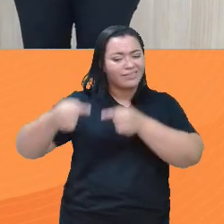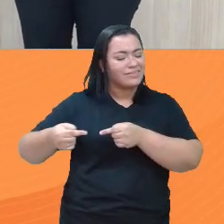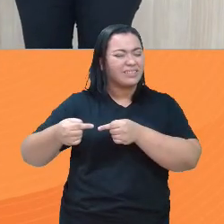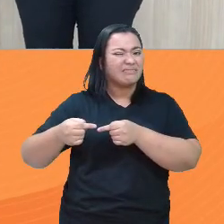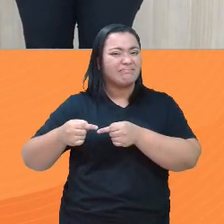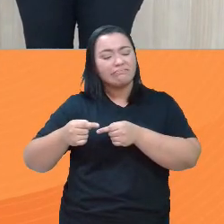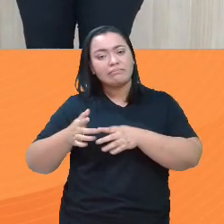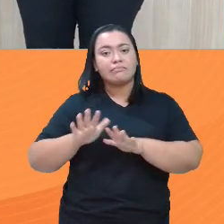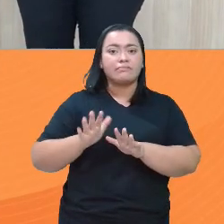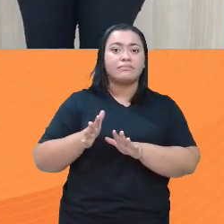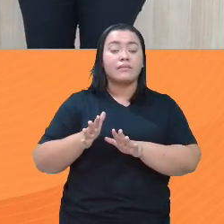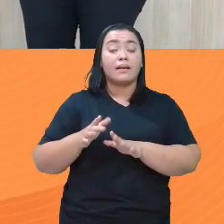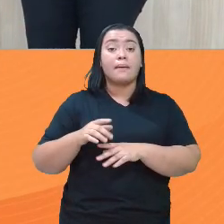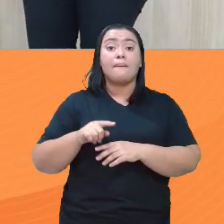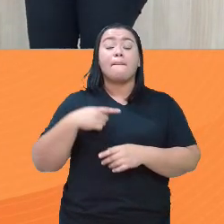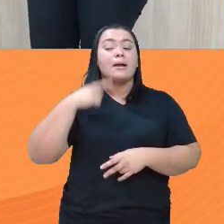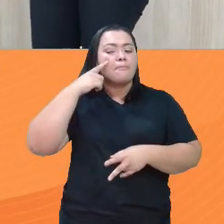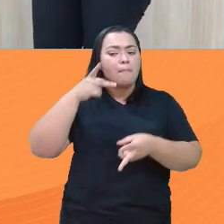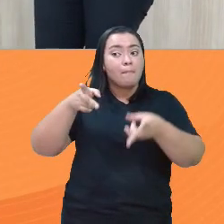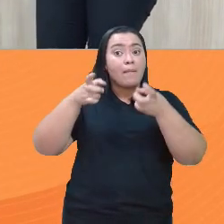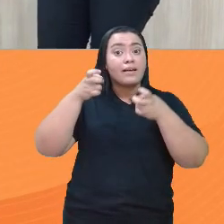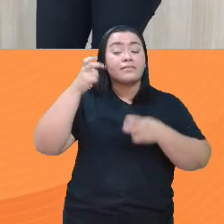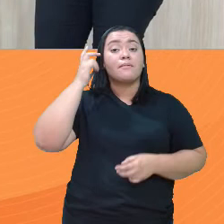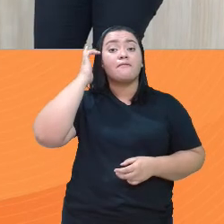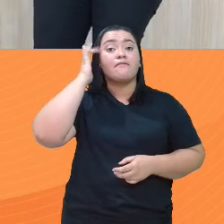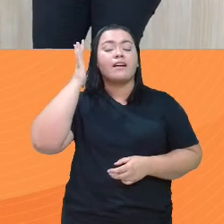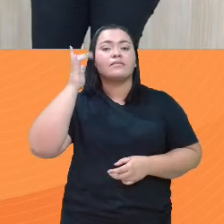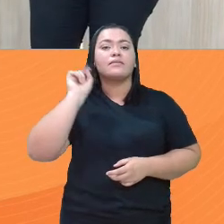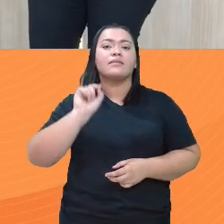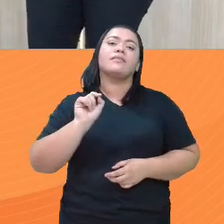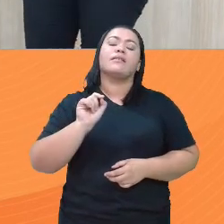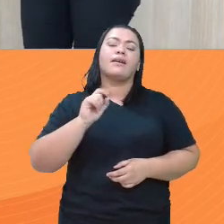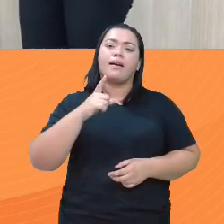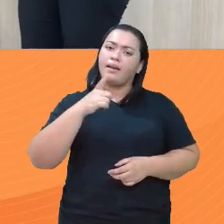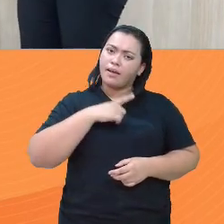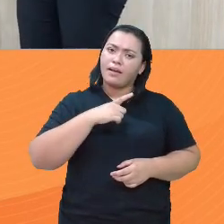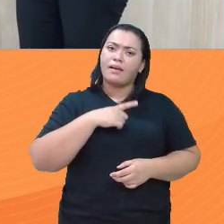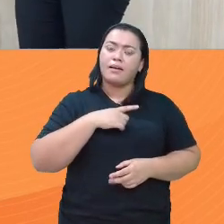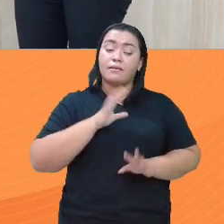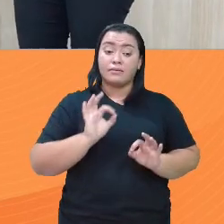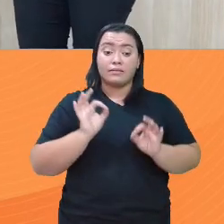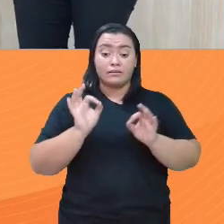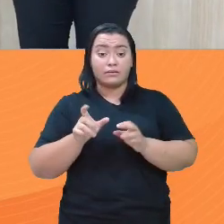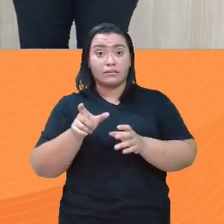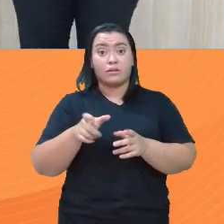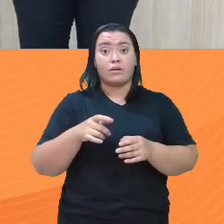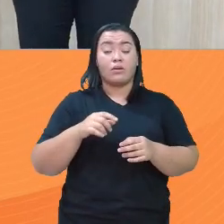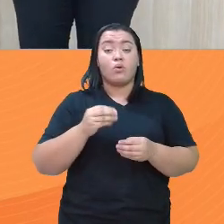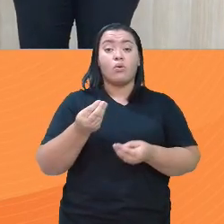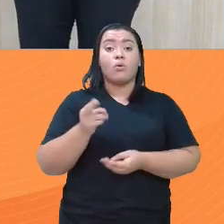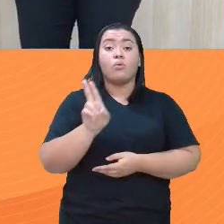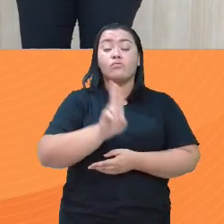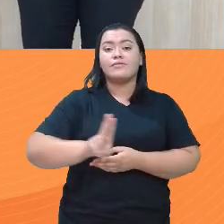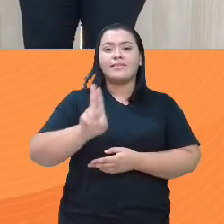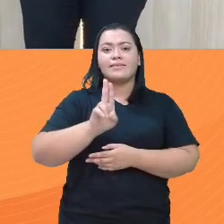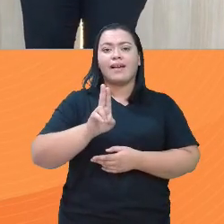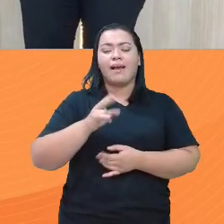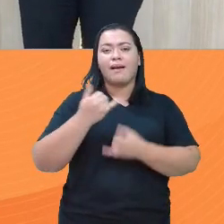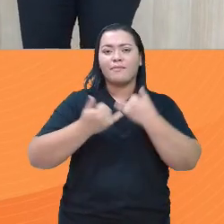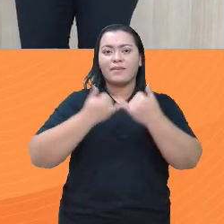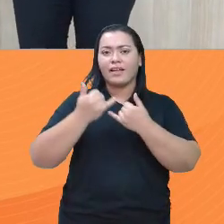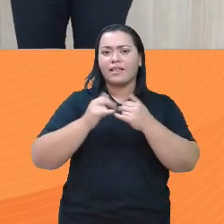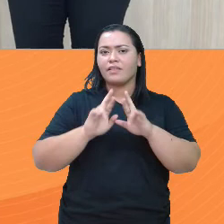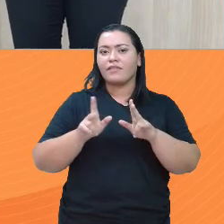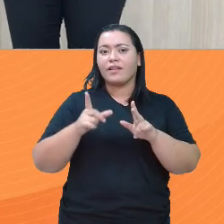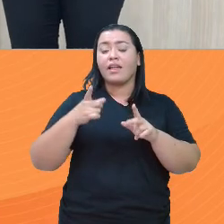gente percebe os facilitadores, a gente entende que necessariamente eu não precisaria utilizar esse tipo de material. Eu tenho